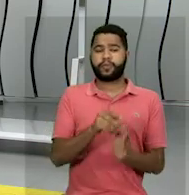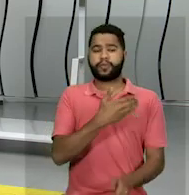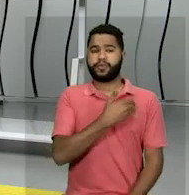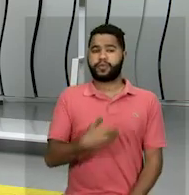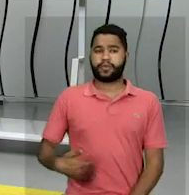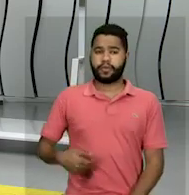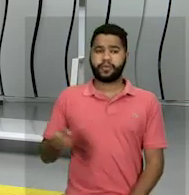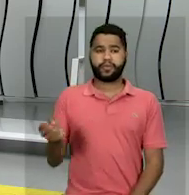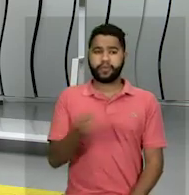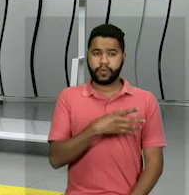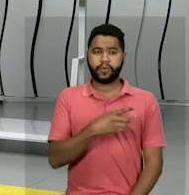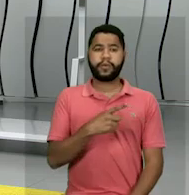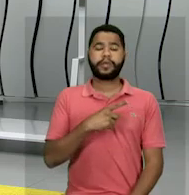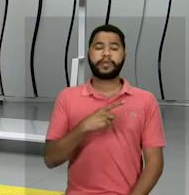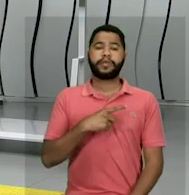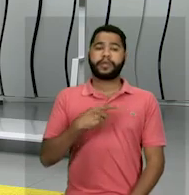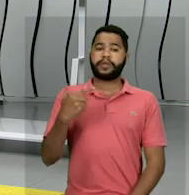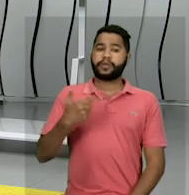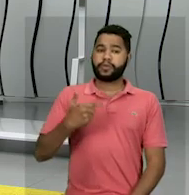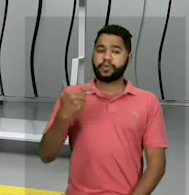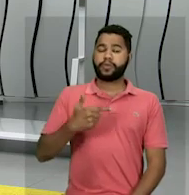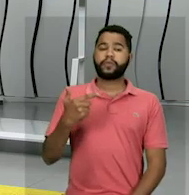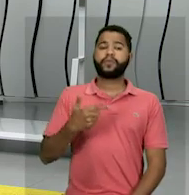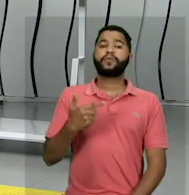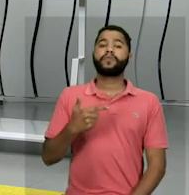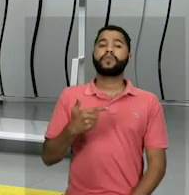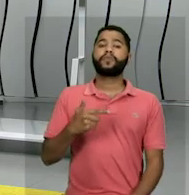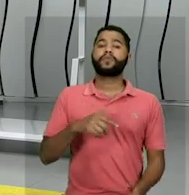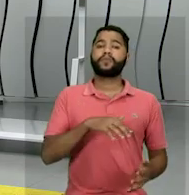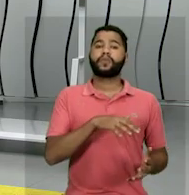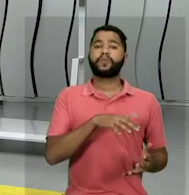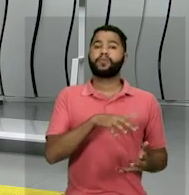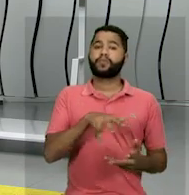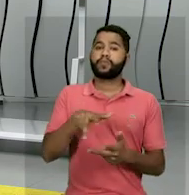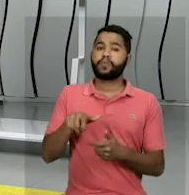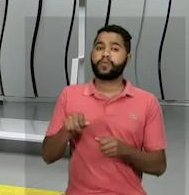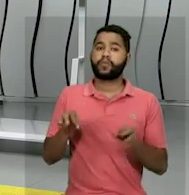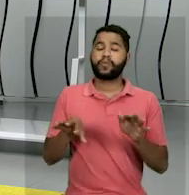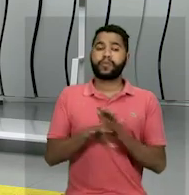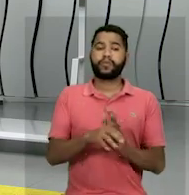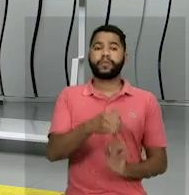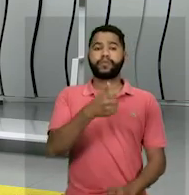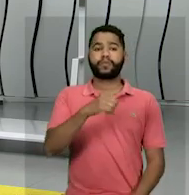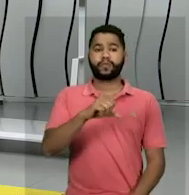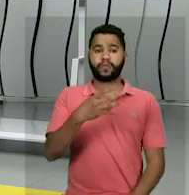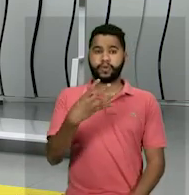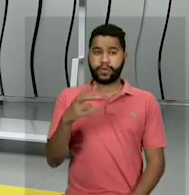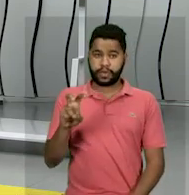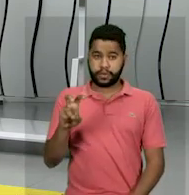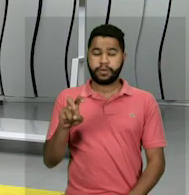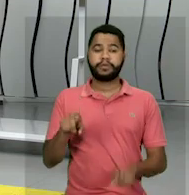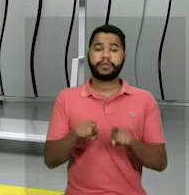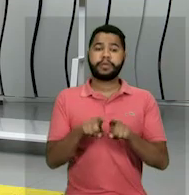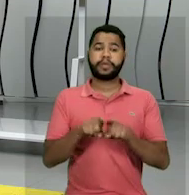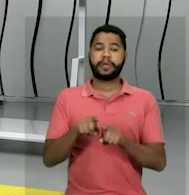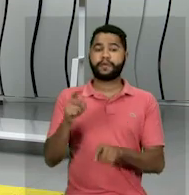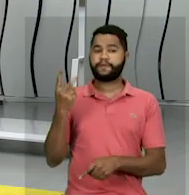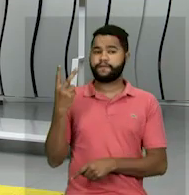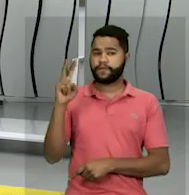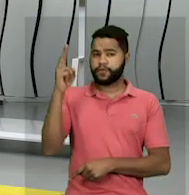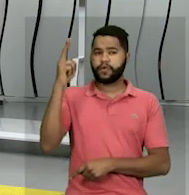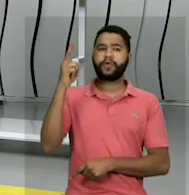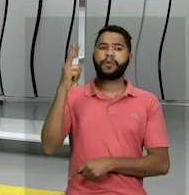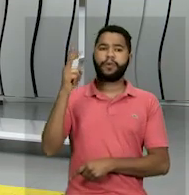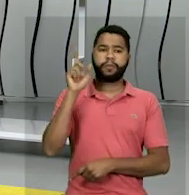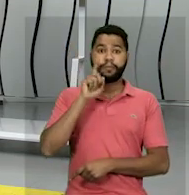né? A gente tem ali a Segunda Guerra Mundial encerrando em 45. Nós temos a vitória dos Estados Unidos. O Brasil se posicionou